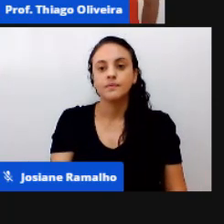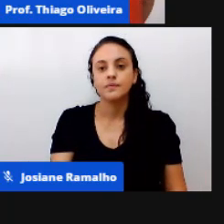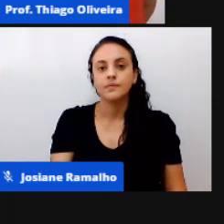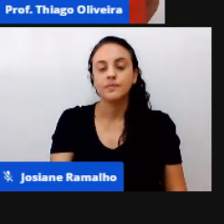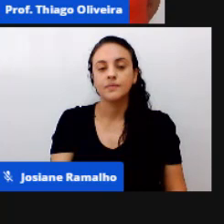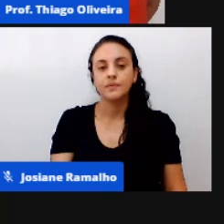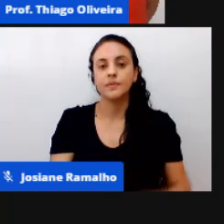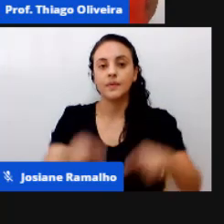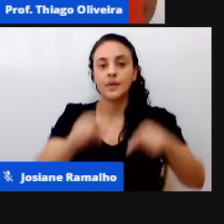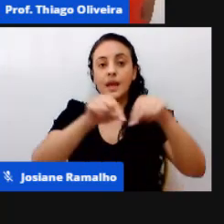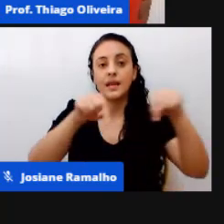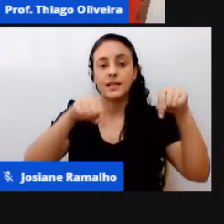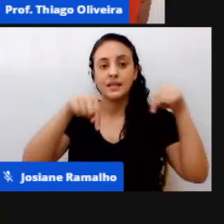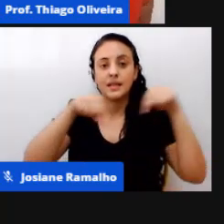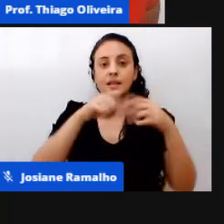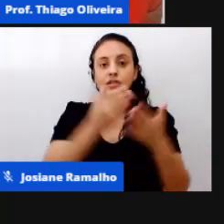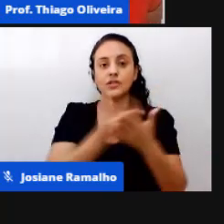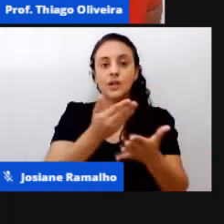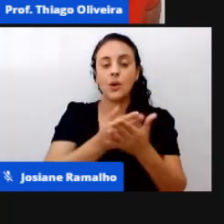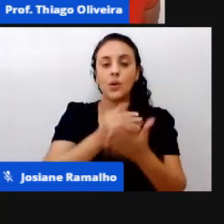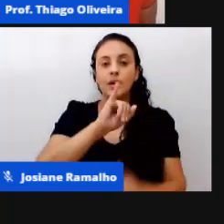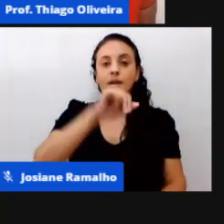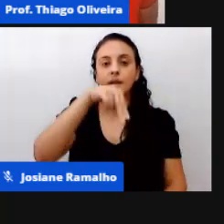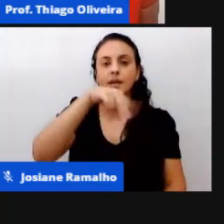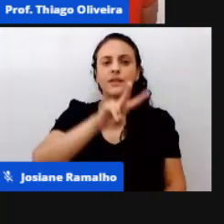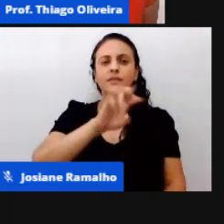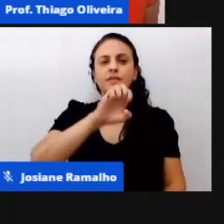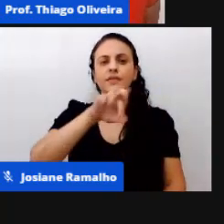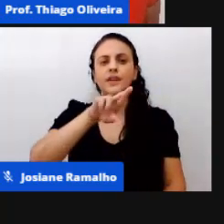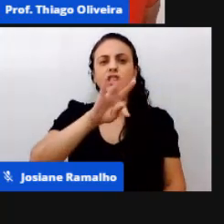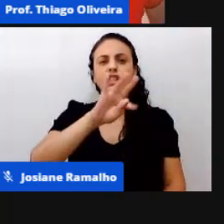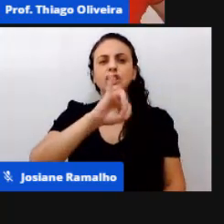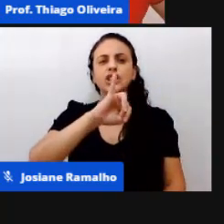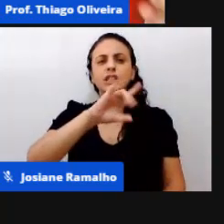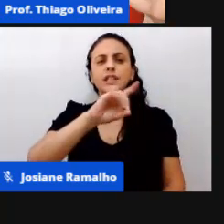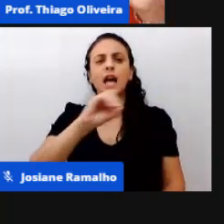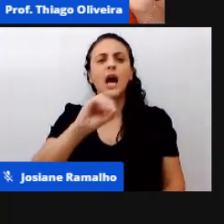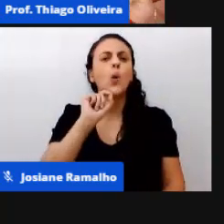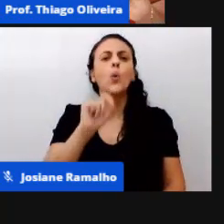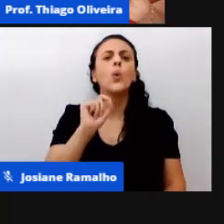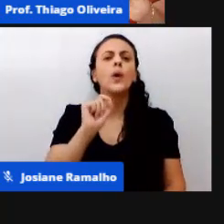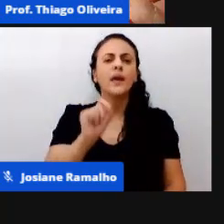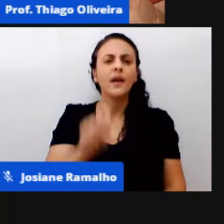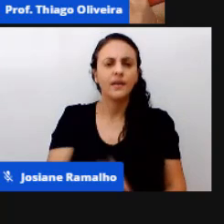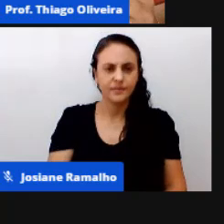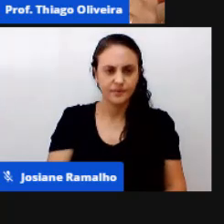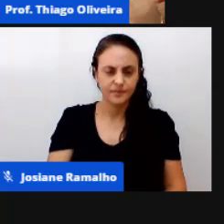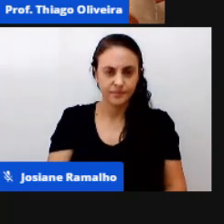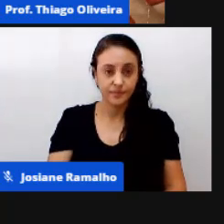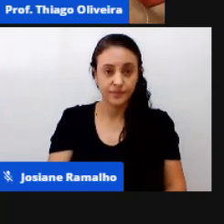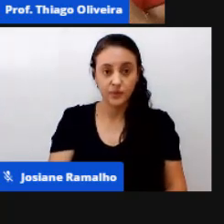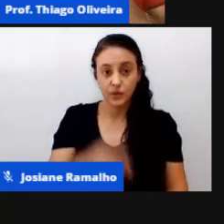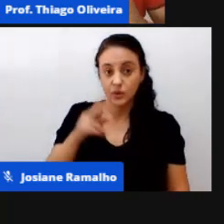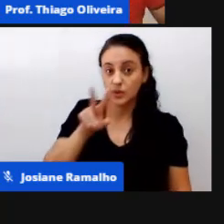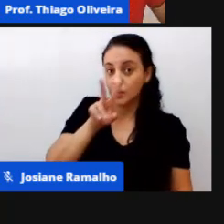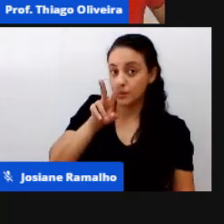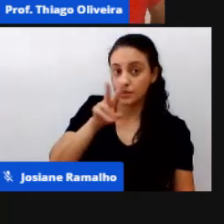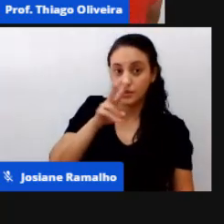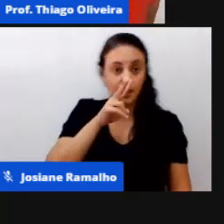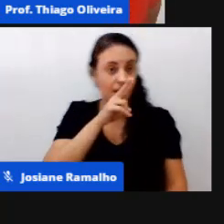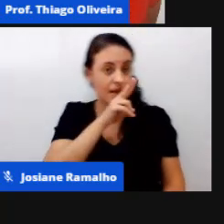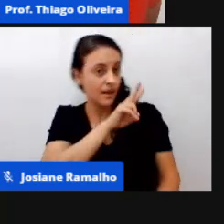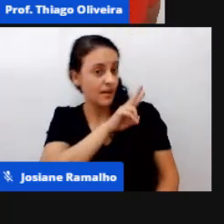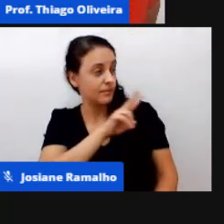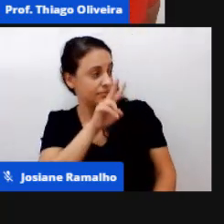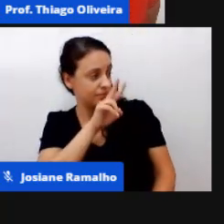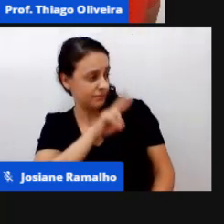A sala de aula invertida. O que seria a sala de aula invertida? Nós vamos ler as lâminas e aí no final a gente vai